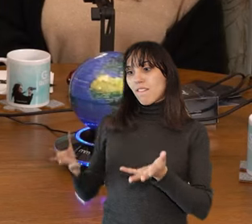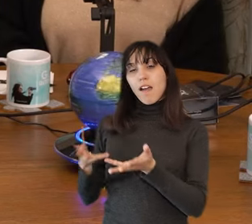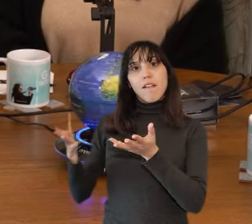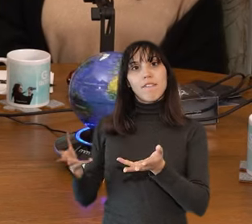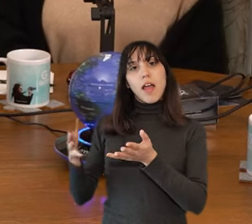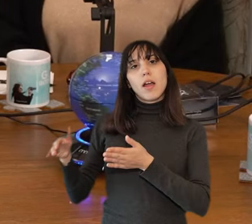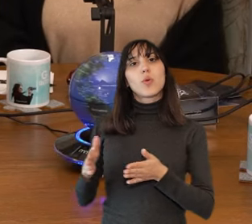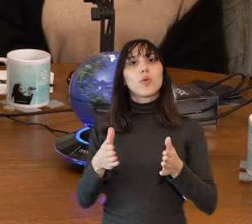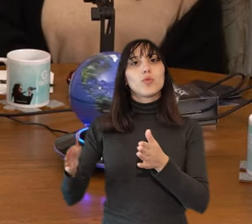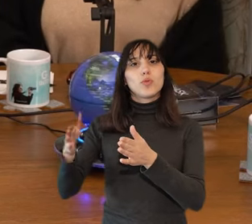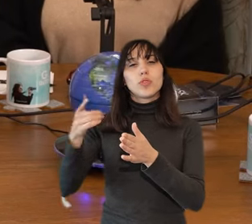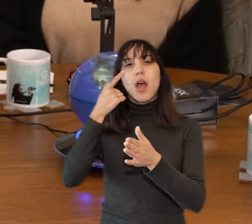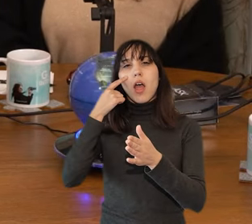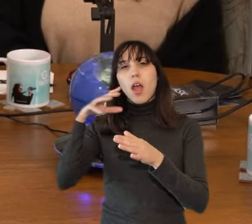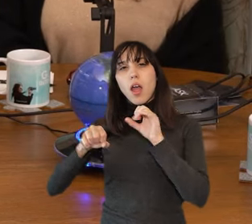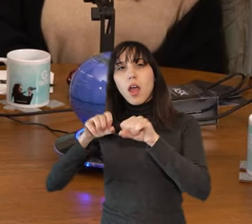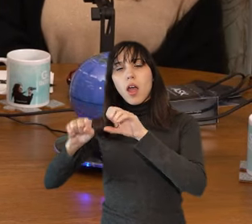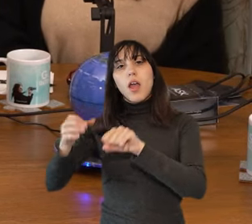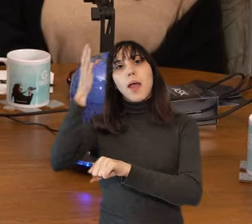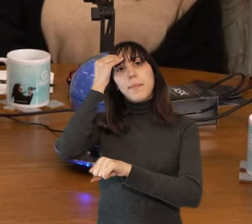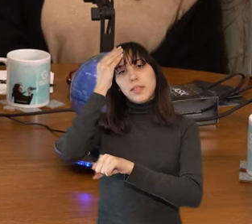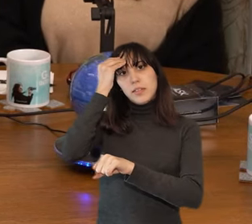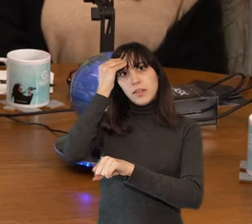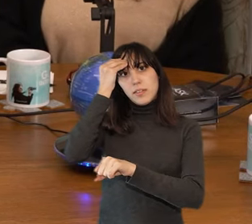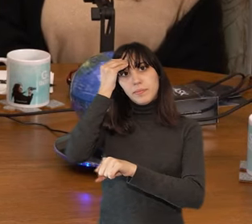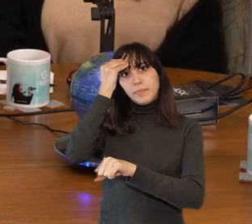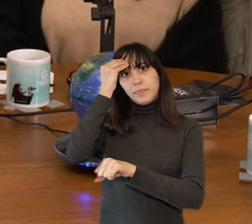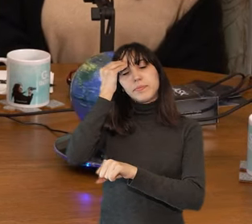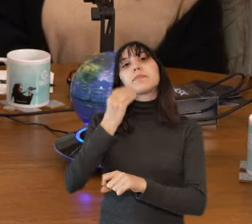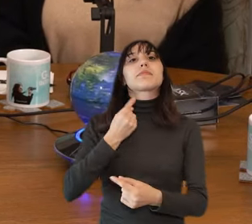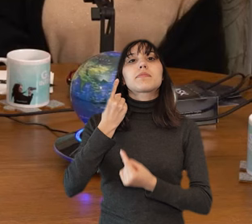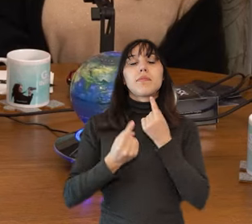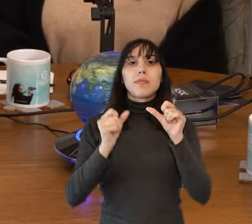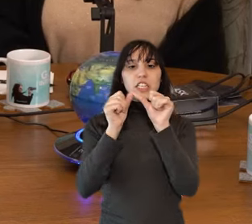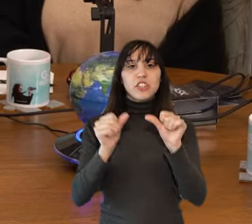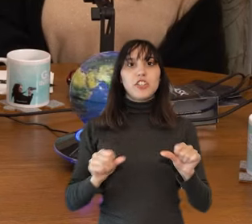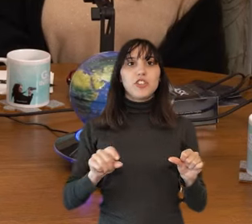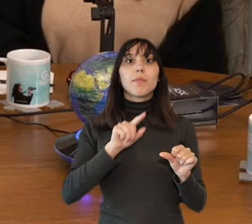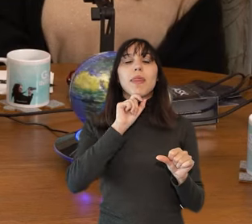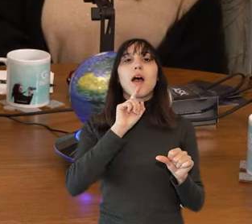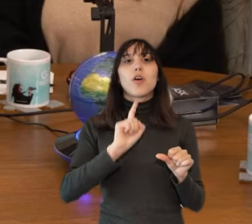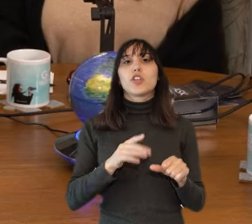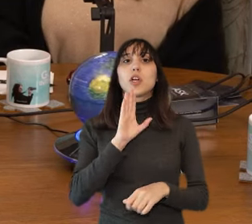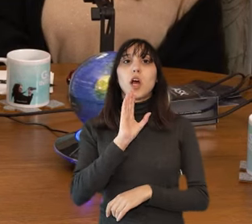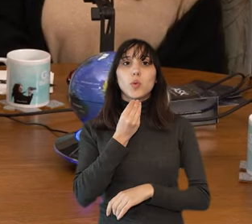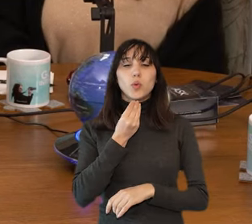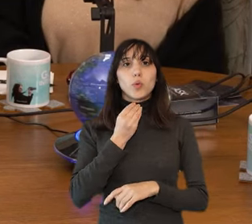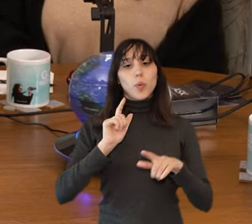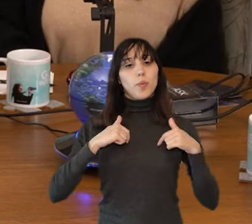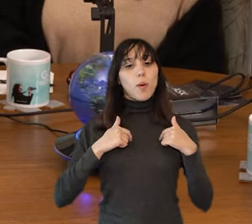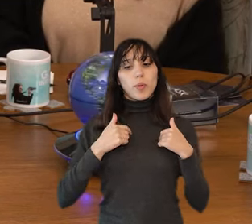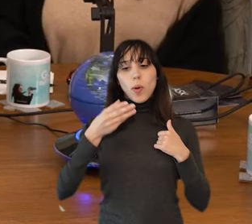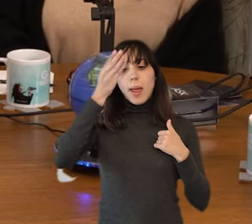o conduzem a essa aprendizagem e muitas vezes o o que o que este sistema permite é que o aluno seja um